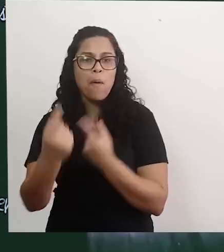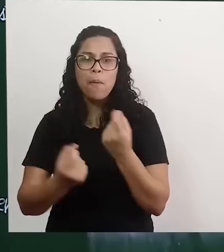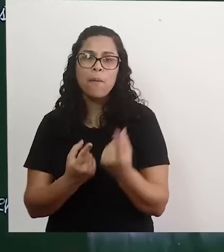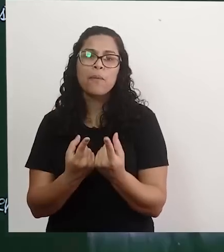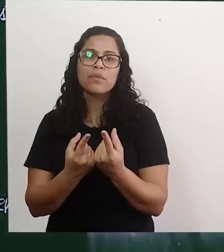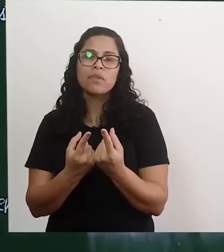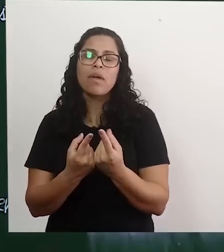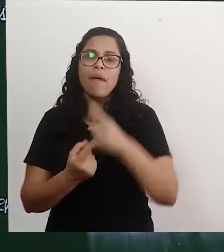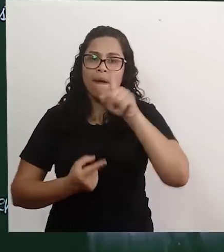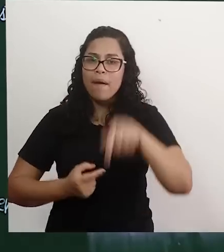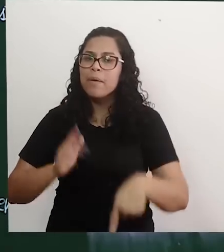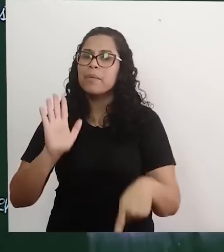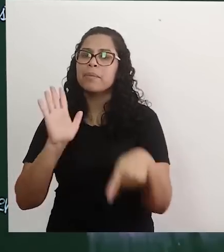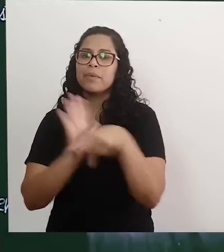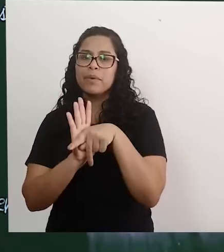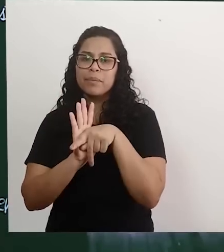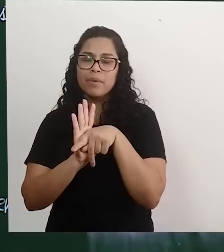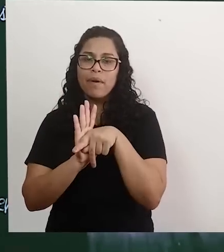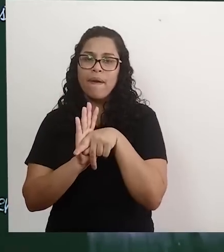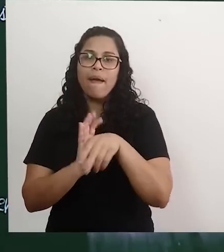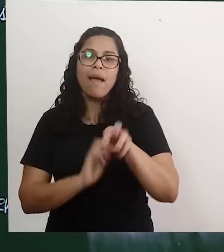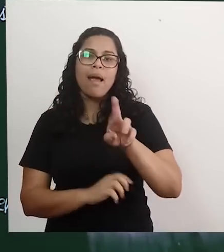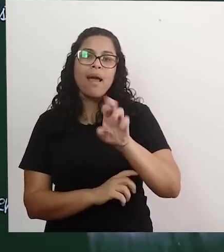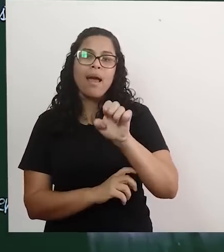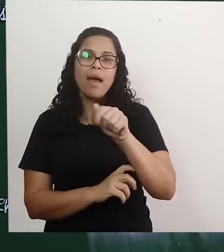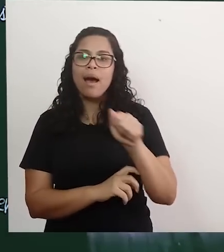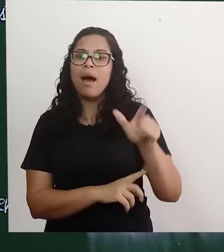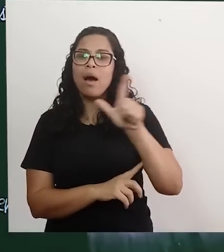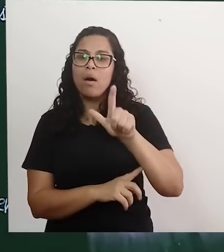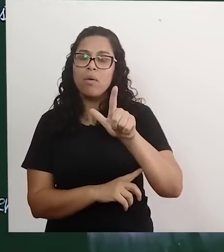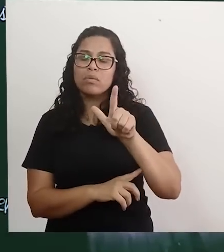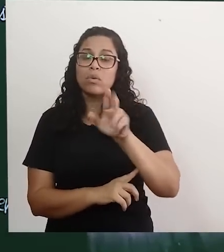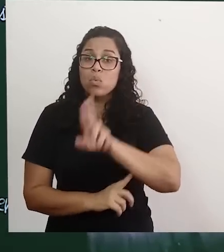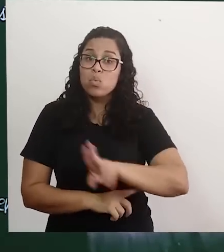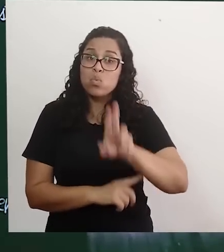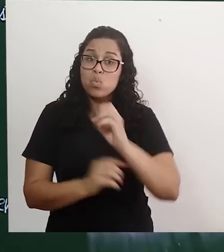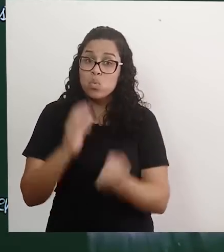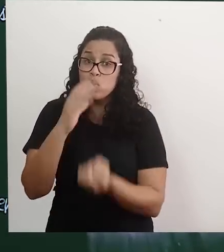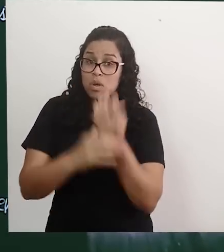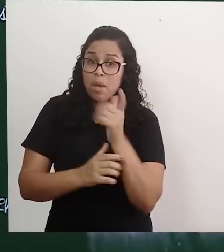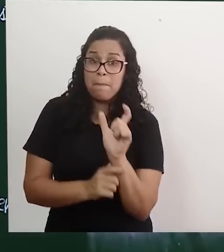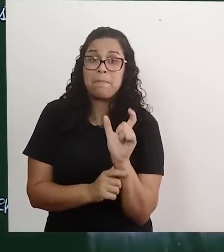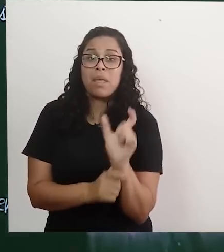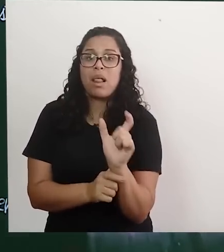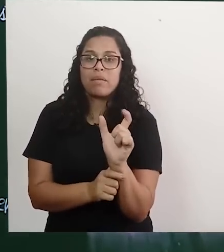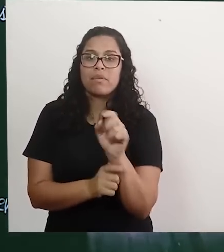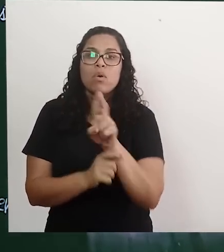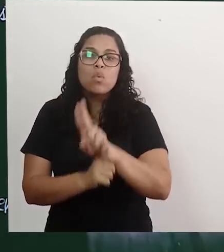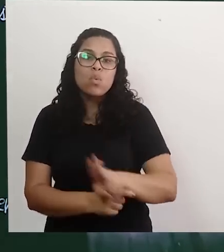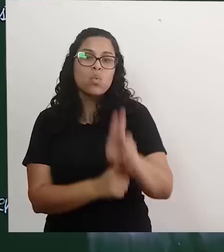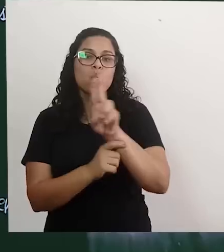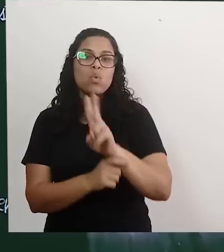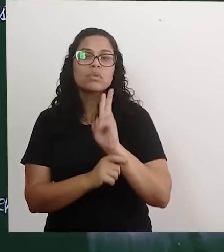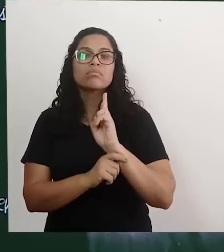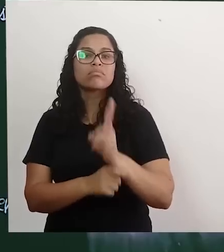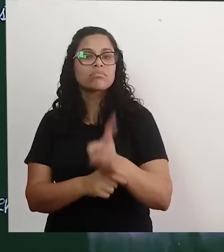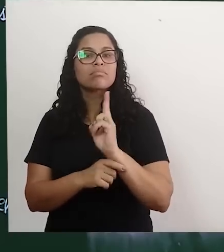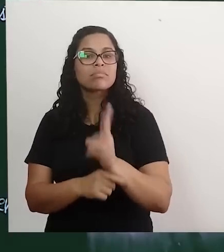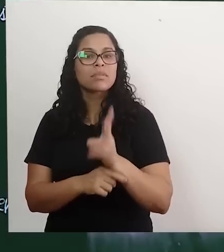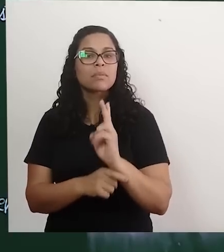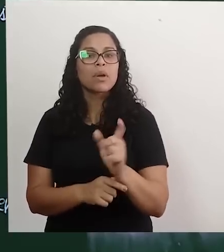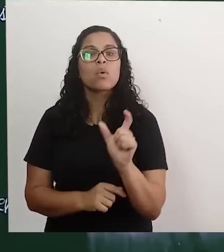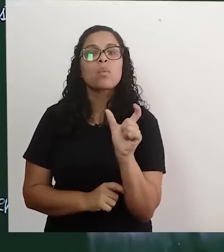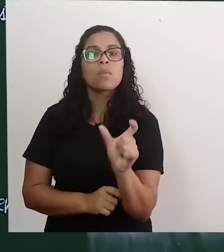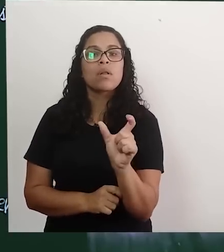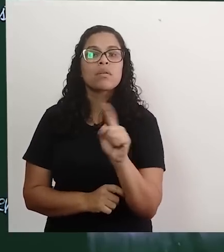dos adjetivos estúpido e real, ou seja, quando eu crio substantivos abstratos a partir de adjetivos, essa escrita, esses sufixos,